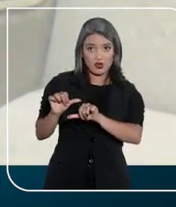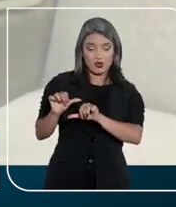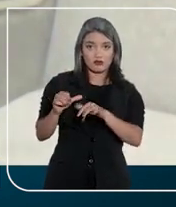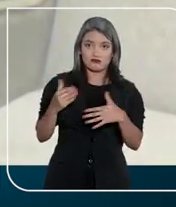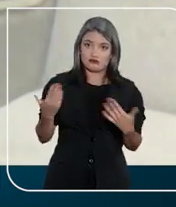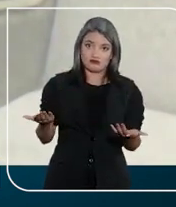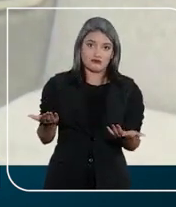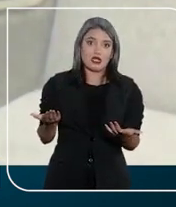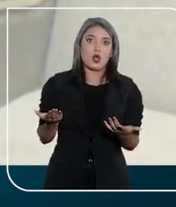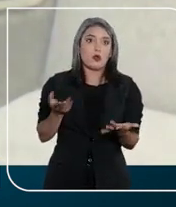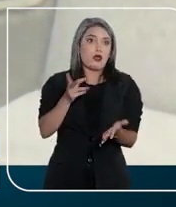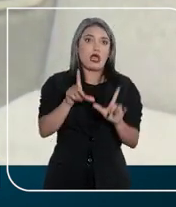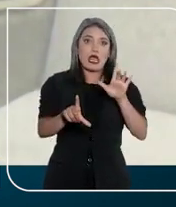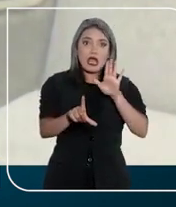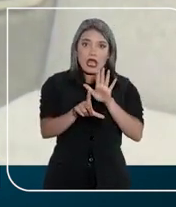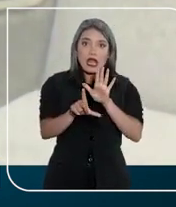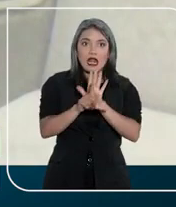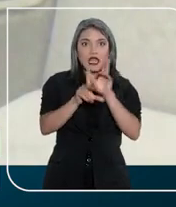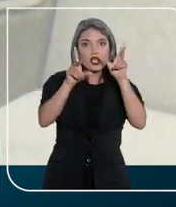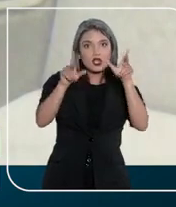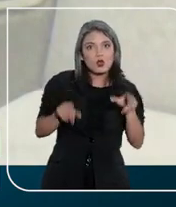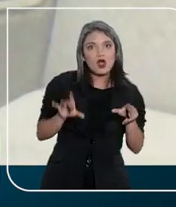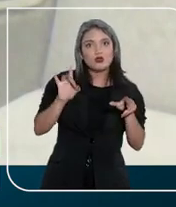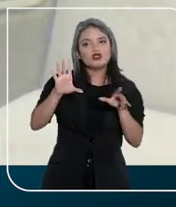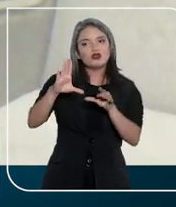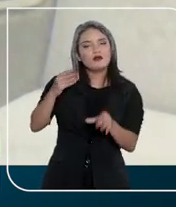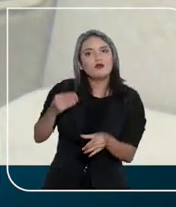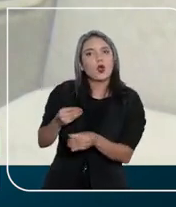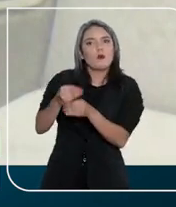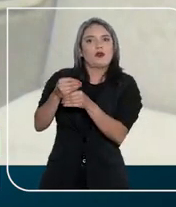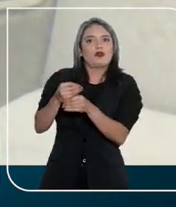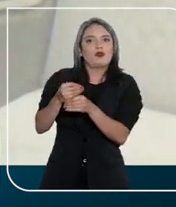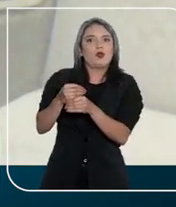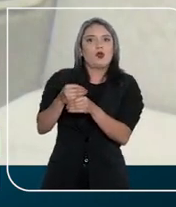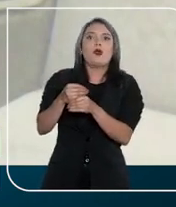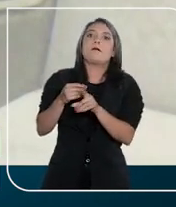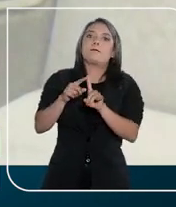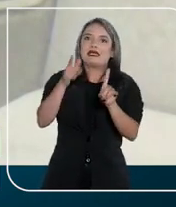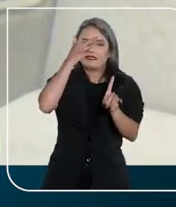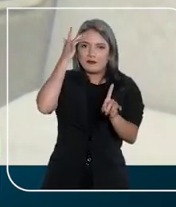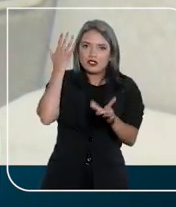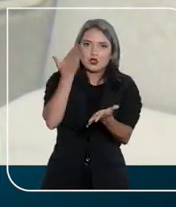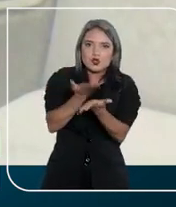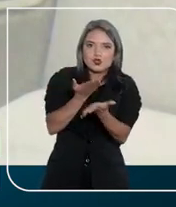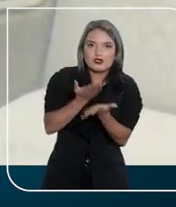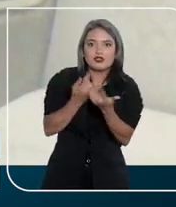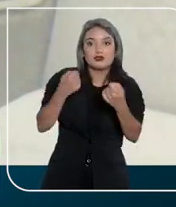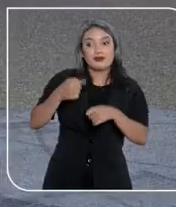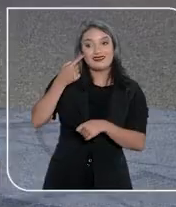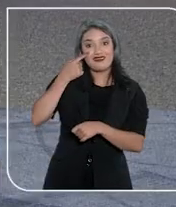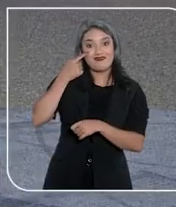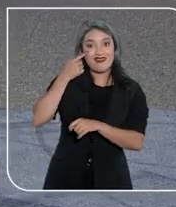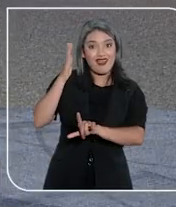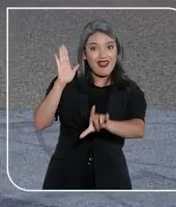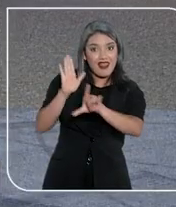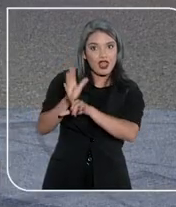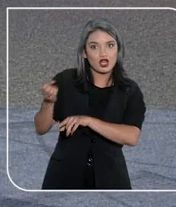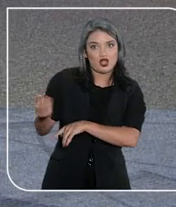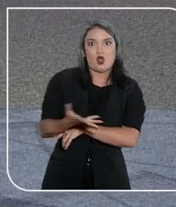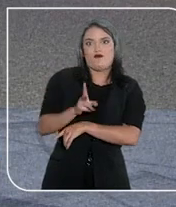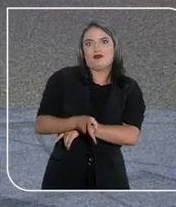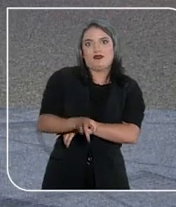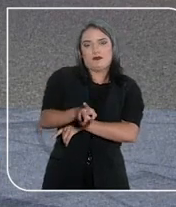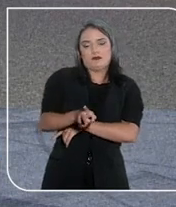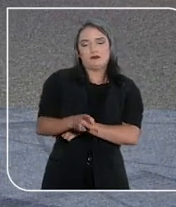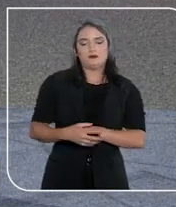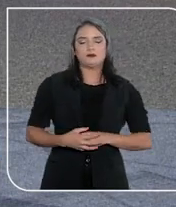com alteração. Então, evidentemente, você tem que conhecer o texto da lei atual. Então, não vejo problema nesse sentido. Doutor Fábio, eu